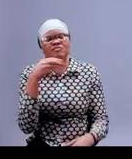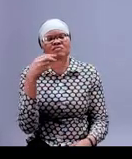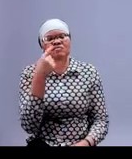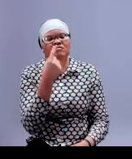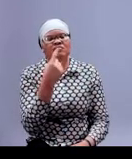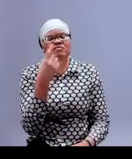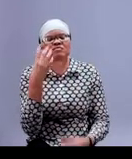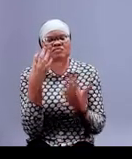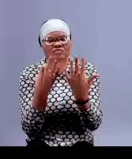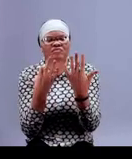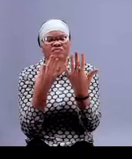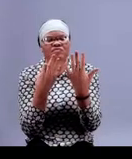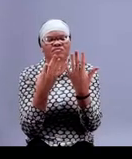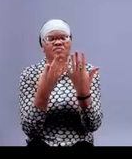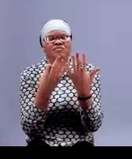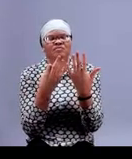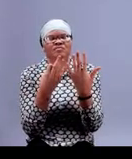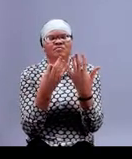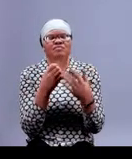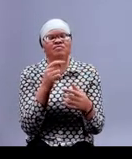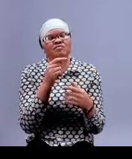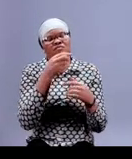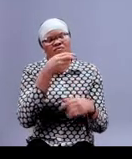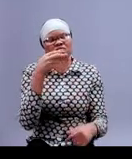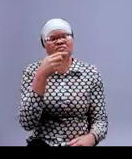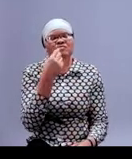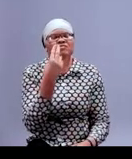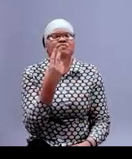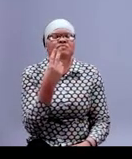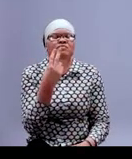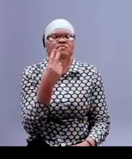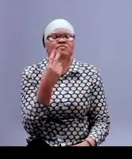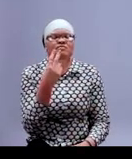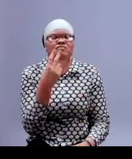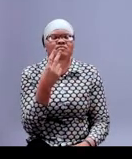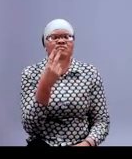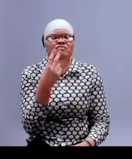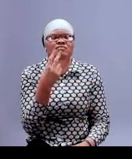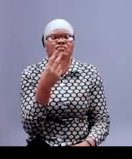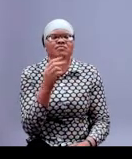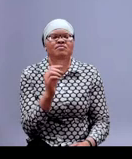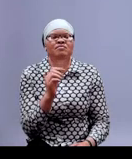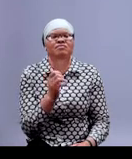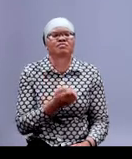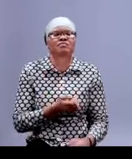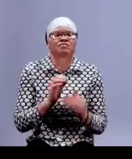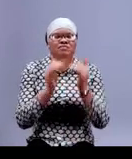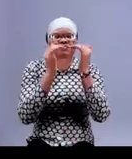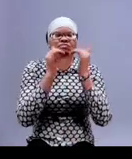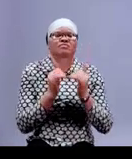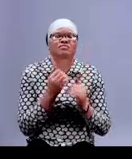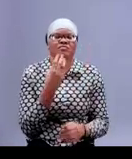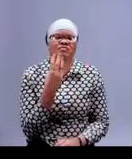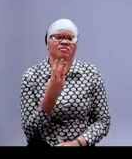o 2 2 x 6 = 12 14 - 2 = 2 n neste